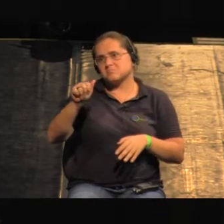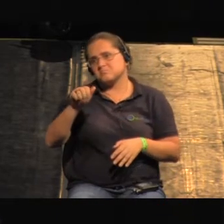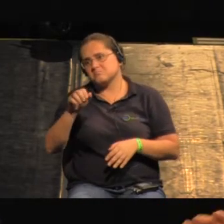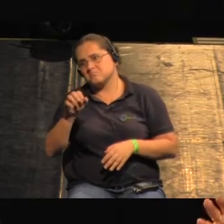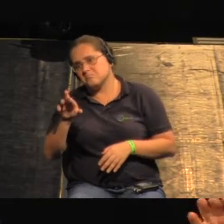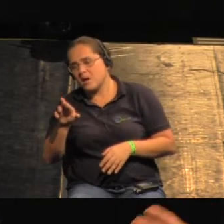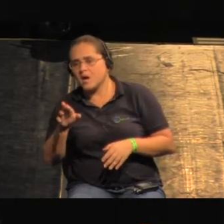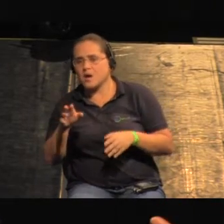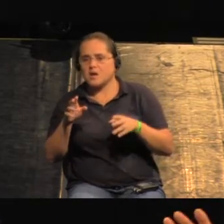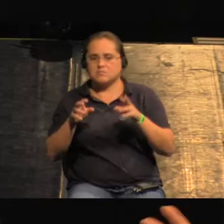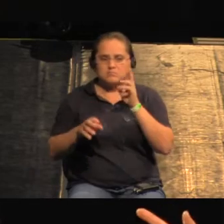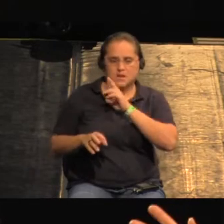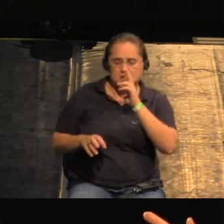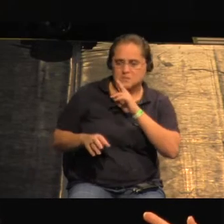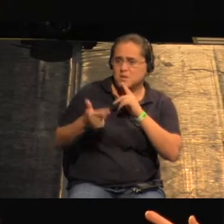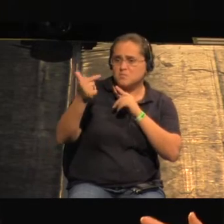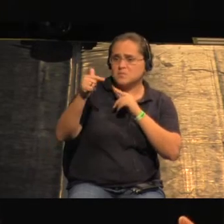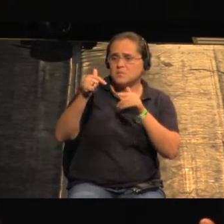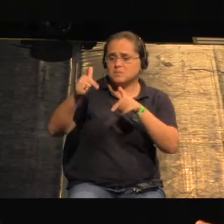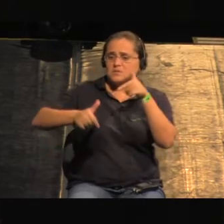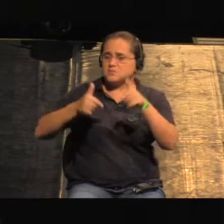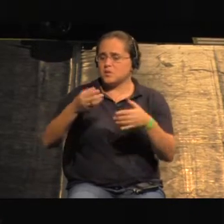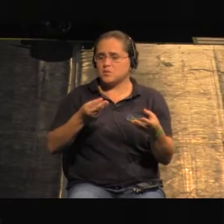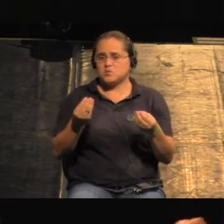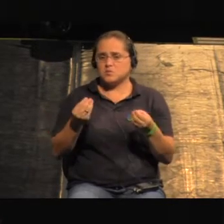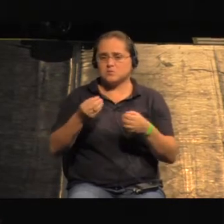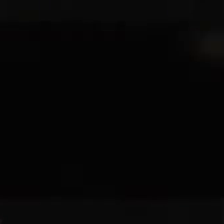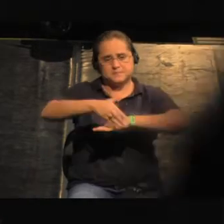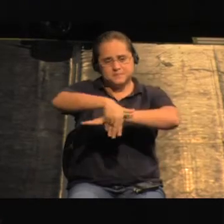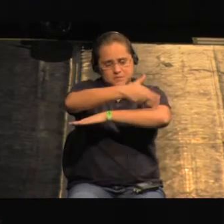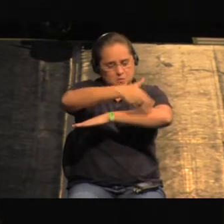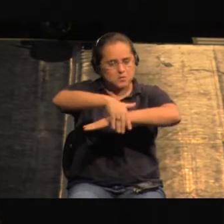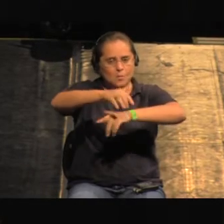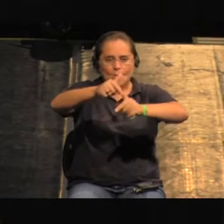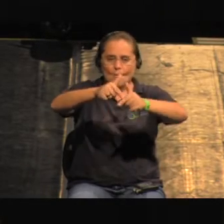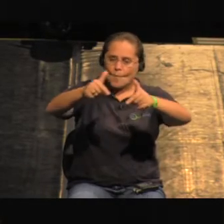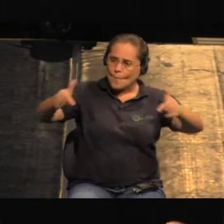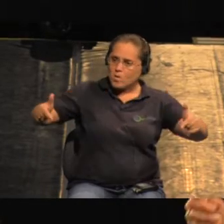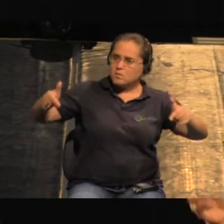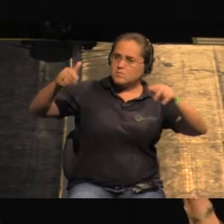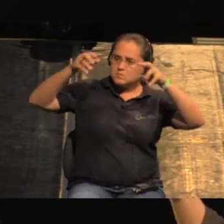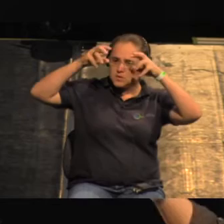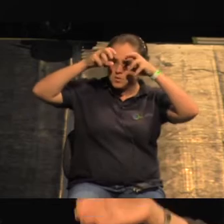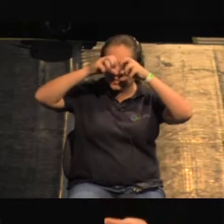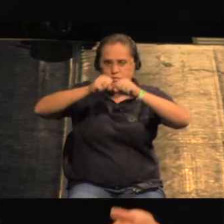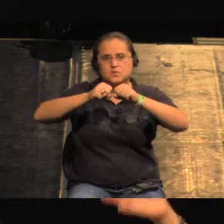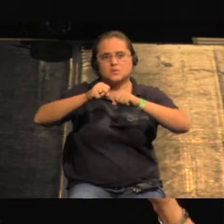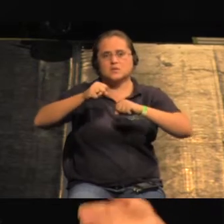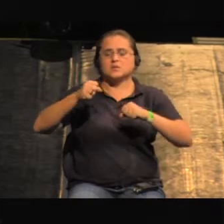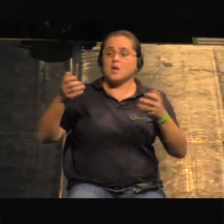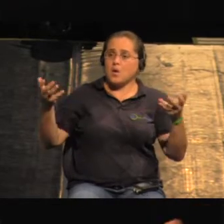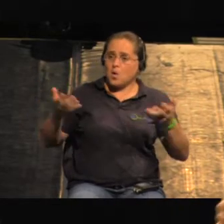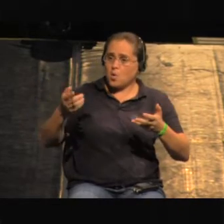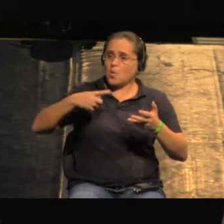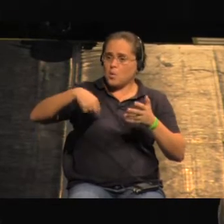bares, restaurantes, mas não há muita atividade. Então as ruas estão vazias e escuras, e agora